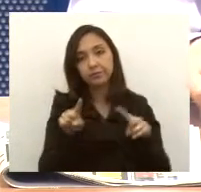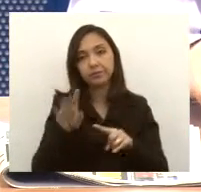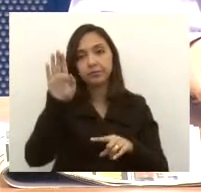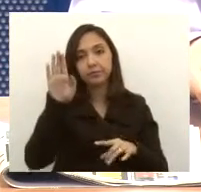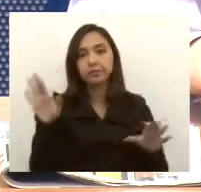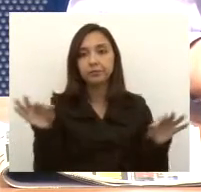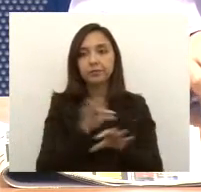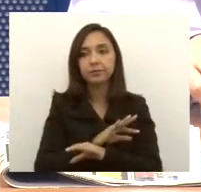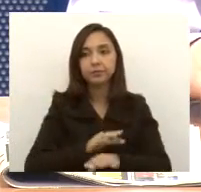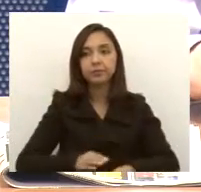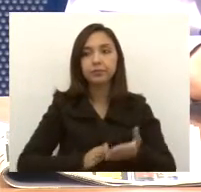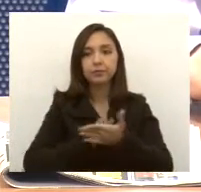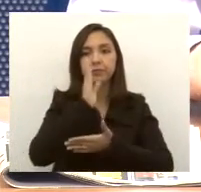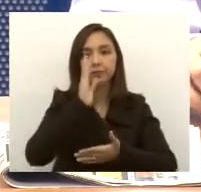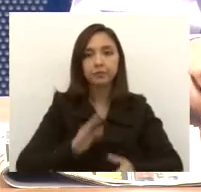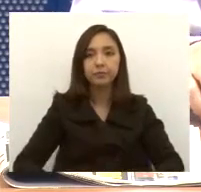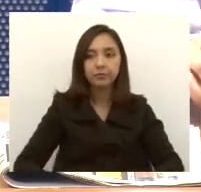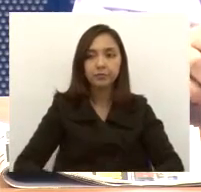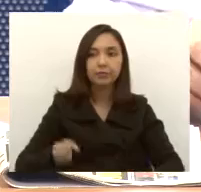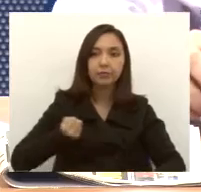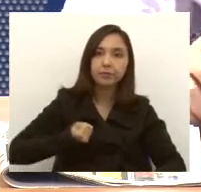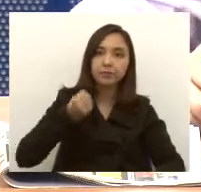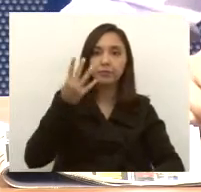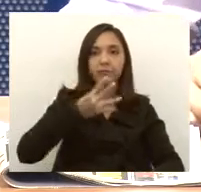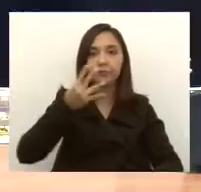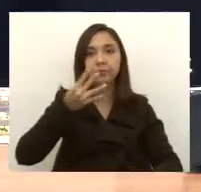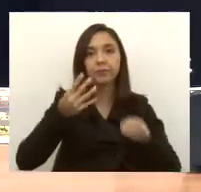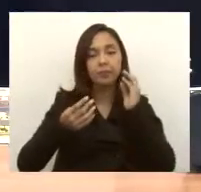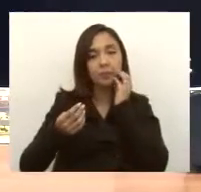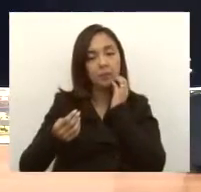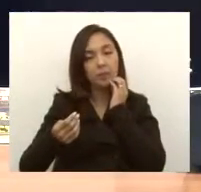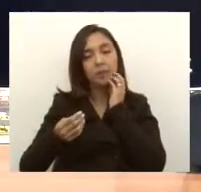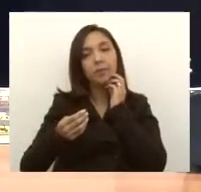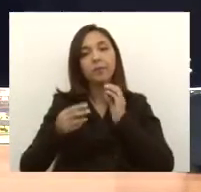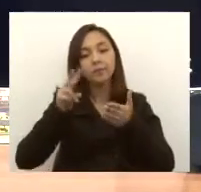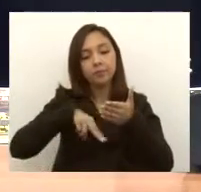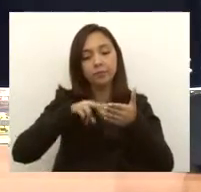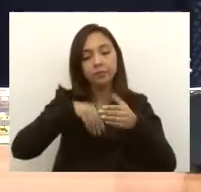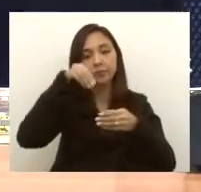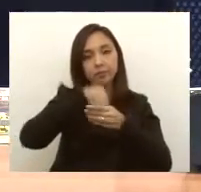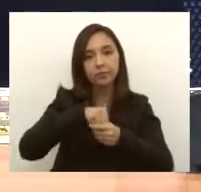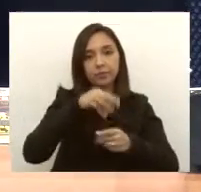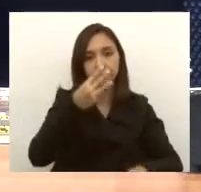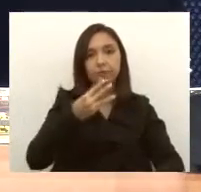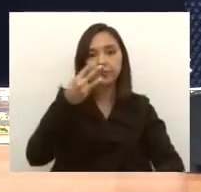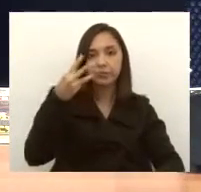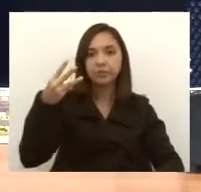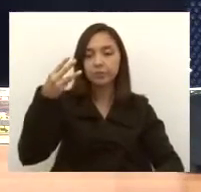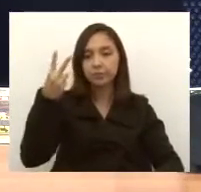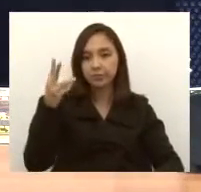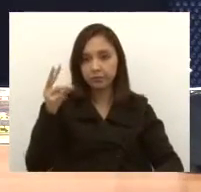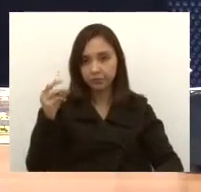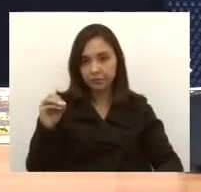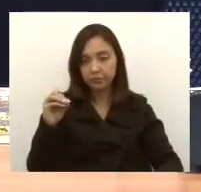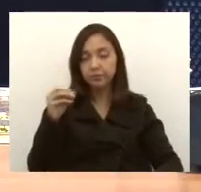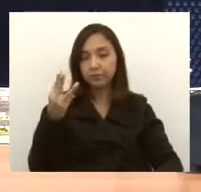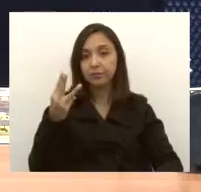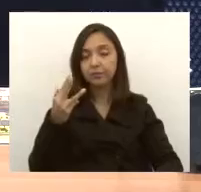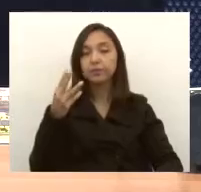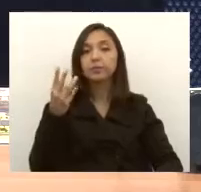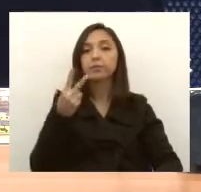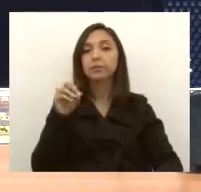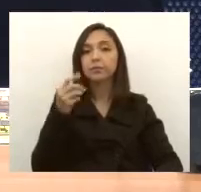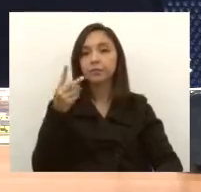se manifestem. Encerrada a votação, aprovado em caminho. Item quarto. Leitura, discussão e votação do requerimento 3.303 de 2015. Informações referentes